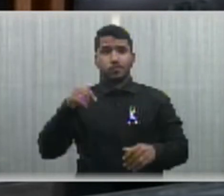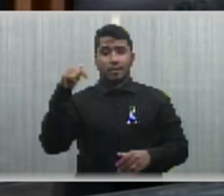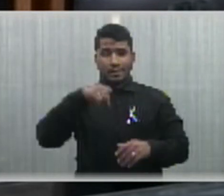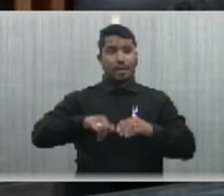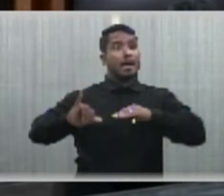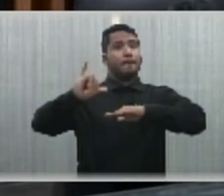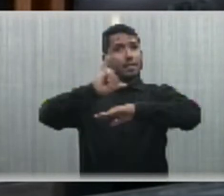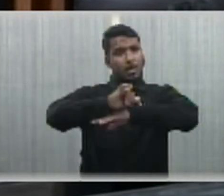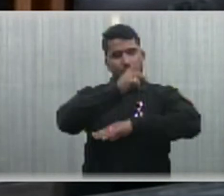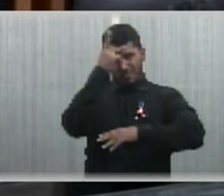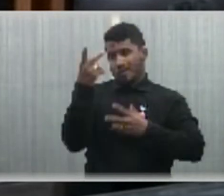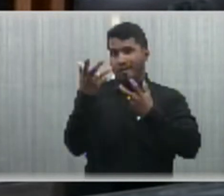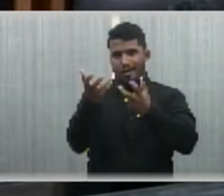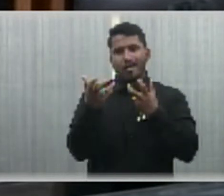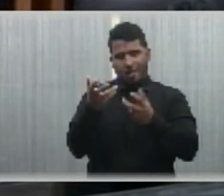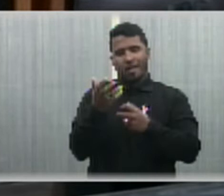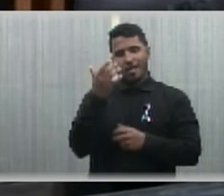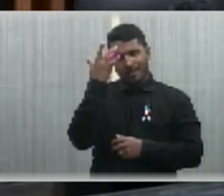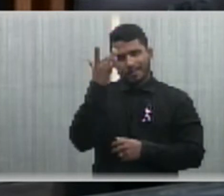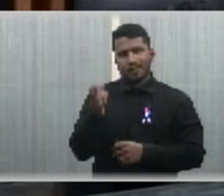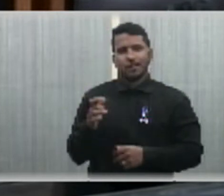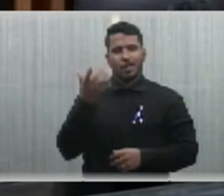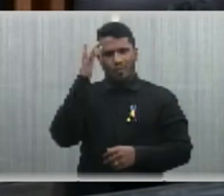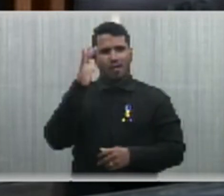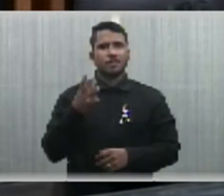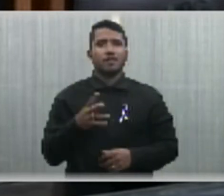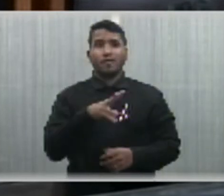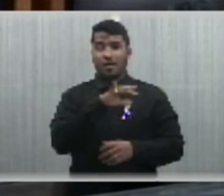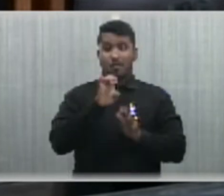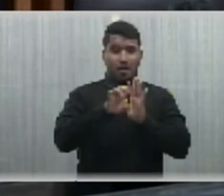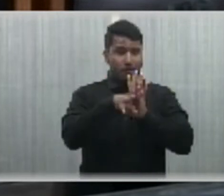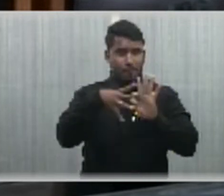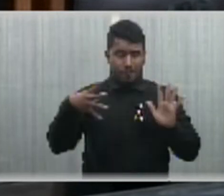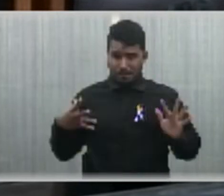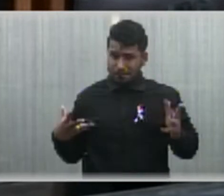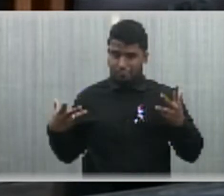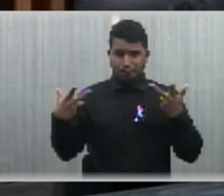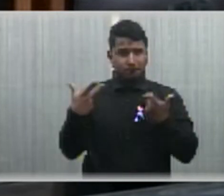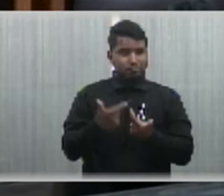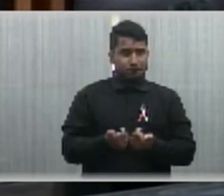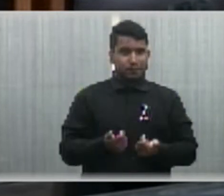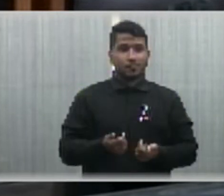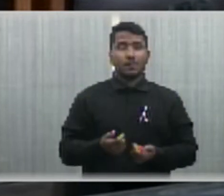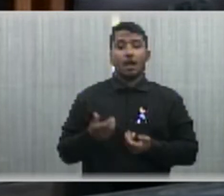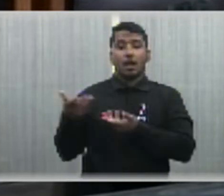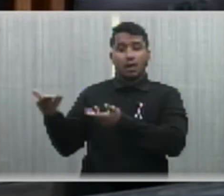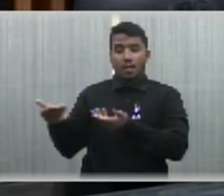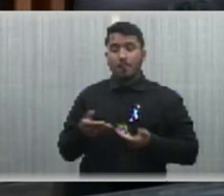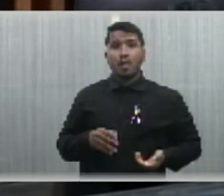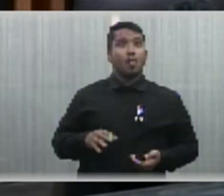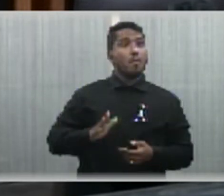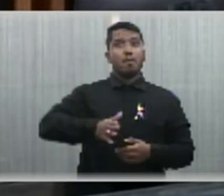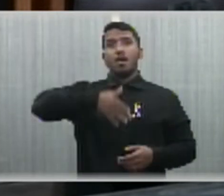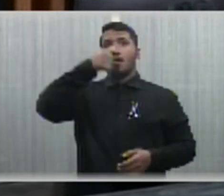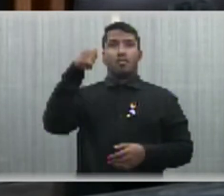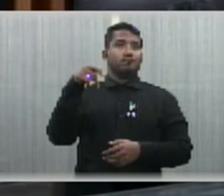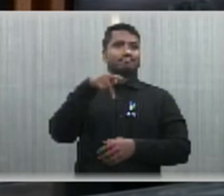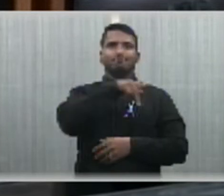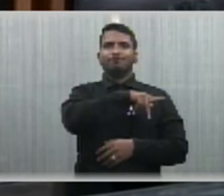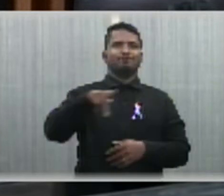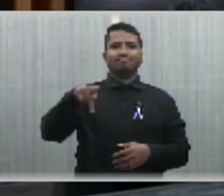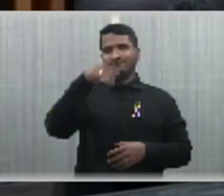capital. Nós certamente teremos um grande evento de recepção a esse maior presidente da história do